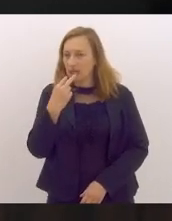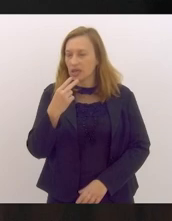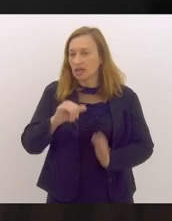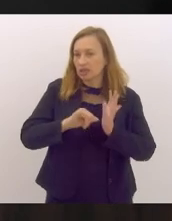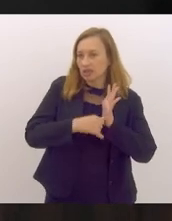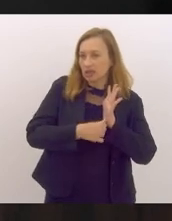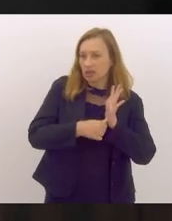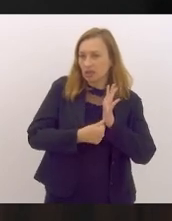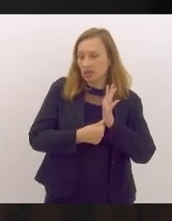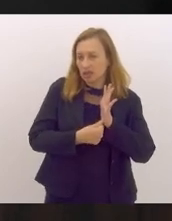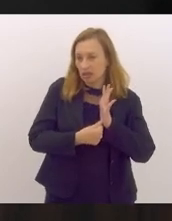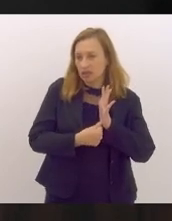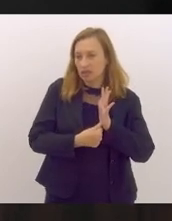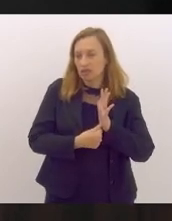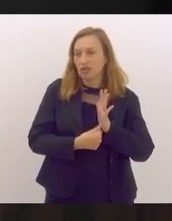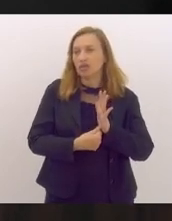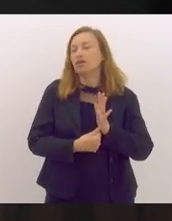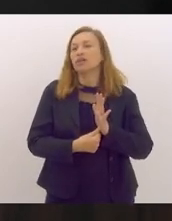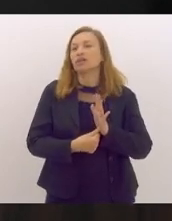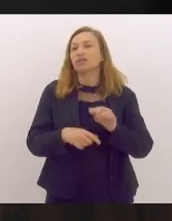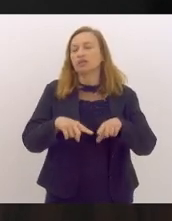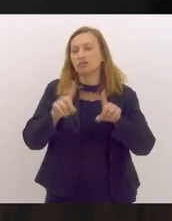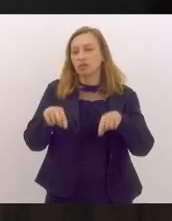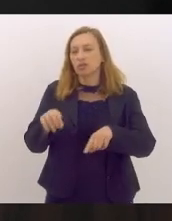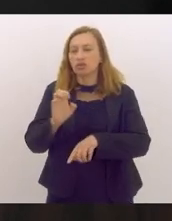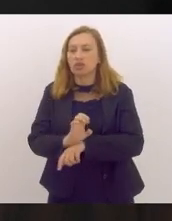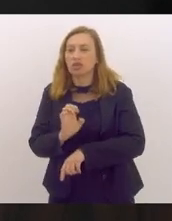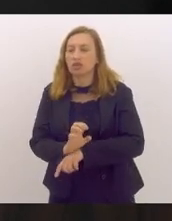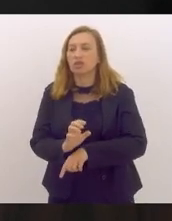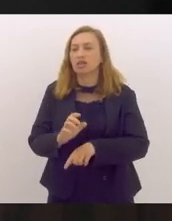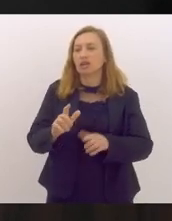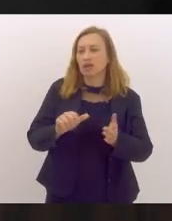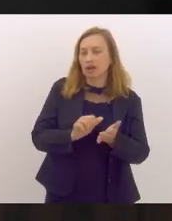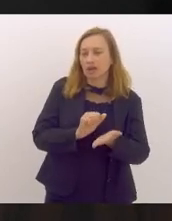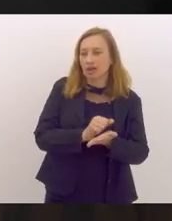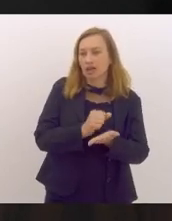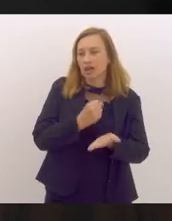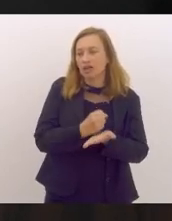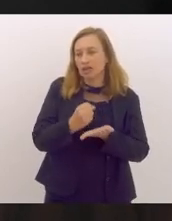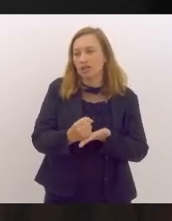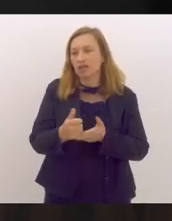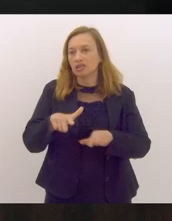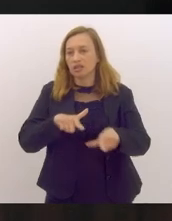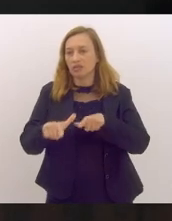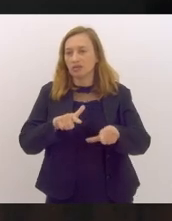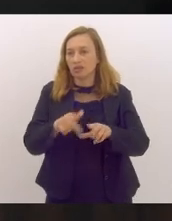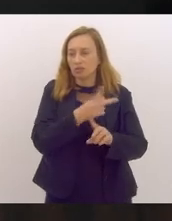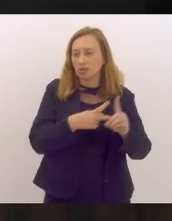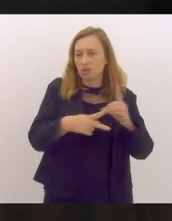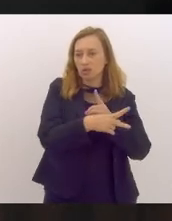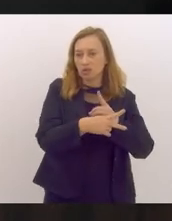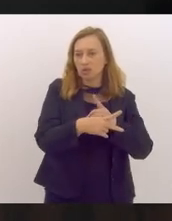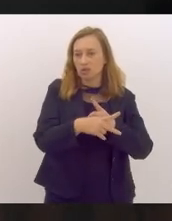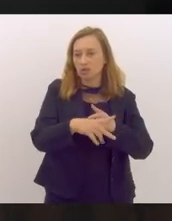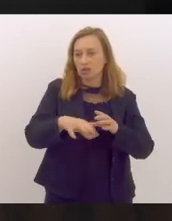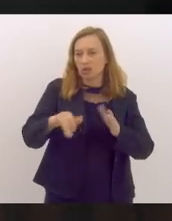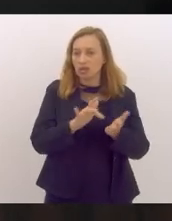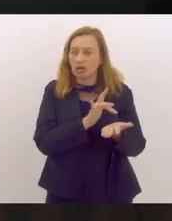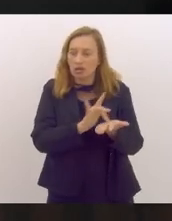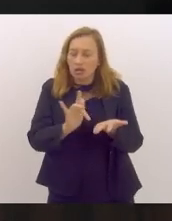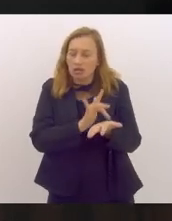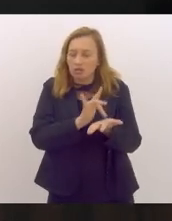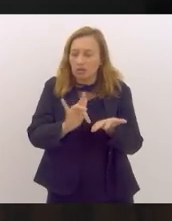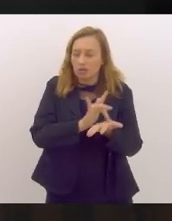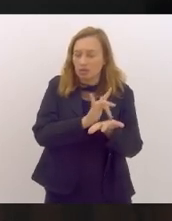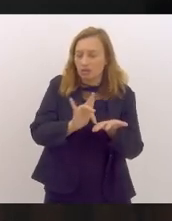RG, carteira funcional dos servidores estaduais e carteira de trabalho e previdência social emitidos em braille. Dependendo de pareceres